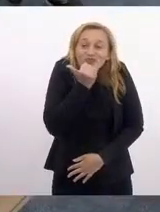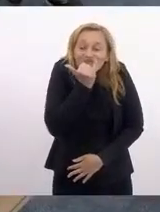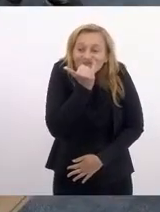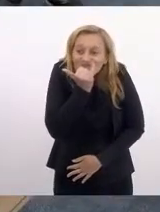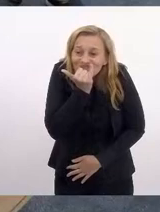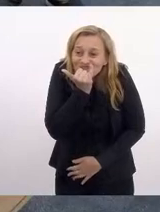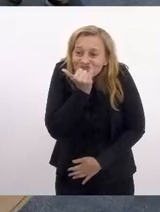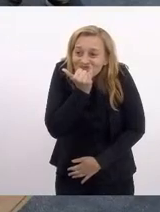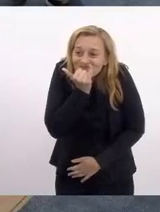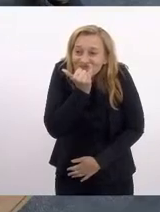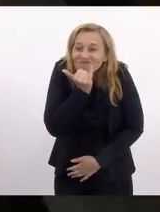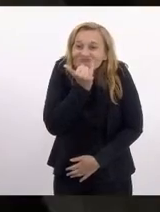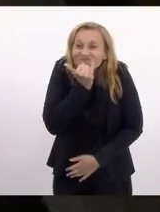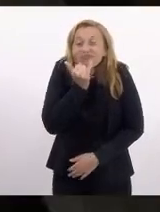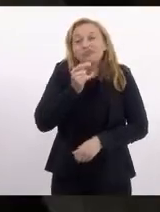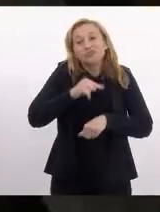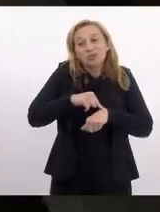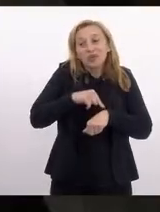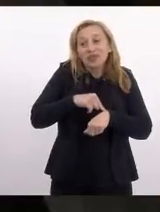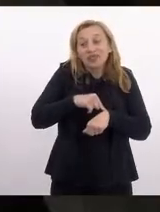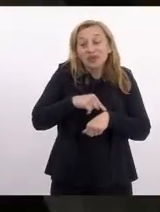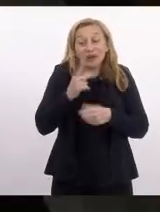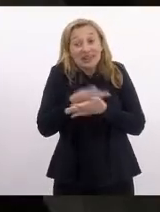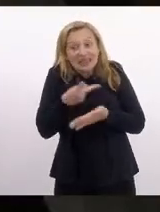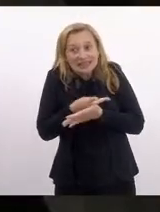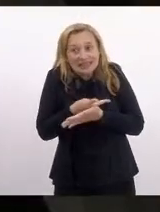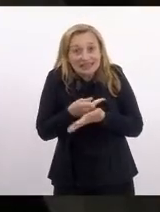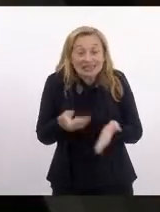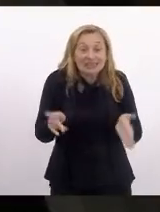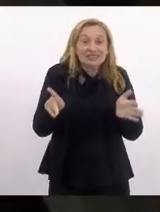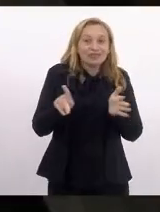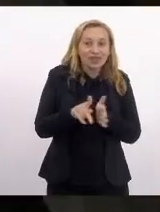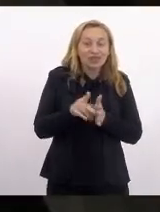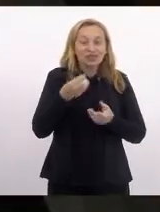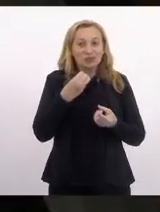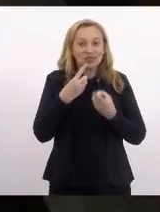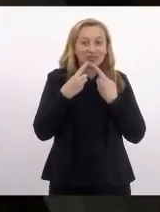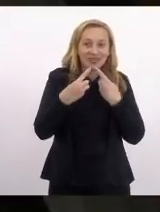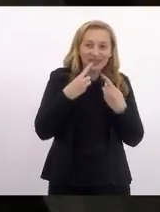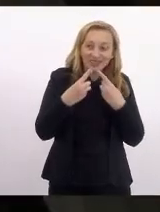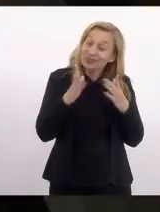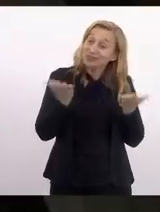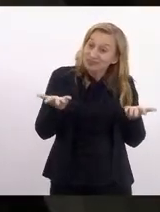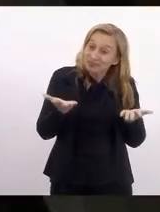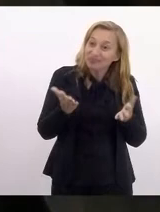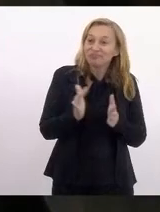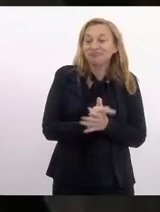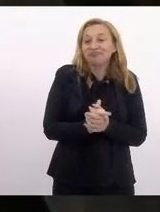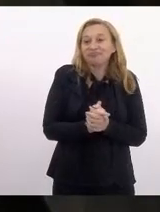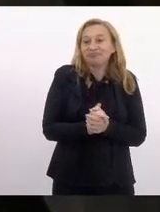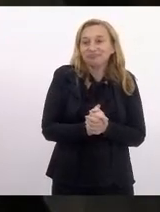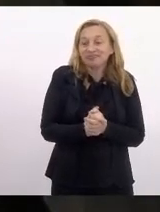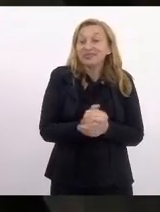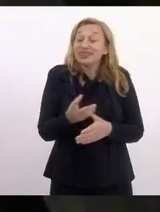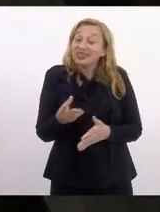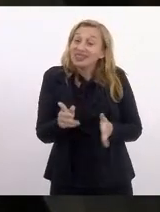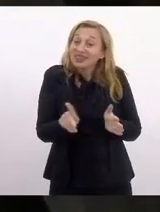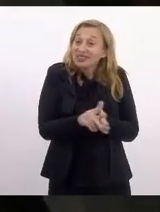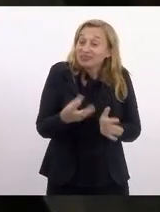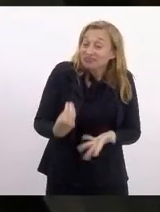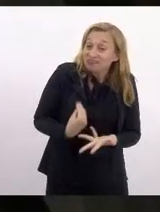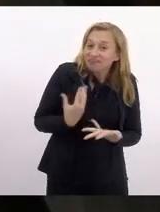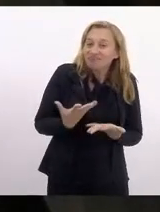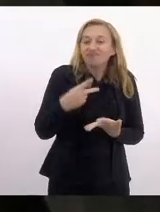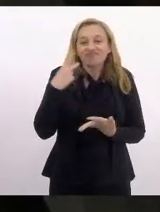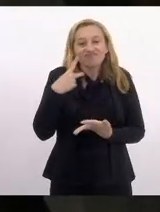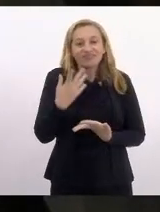desculpas né se em algum momento eu me se desfaz parte do bom debate né isso daí faz parte da vida do